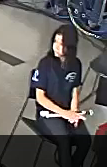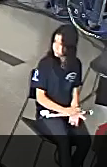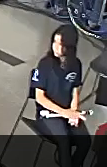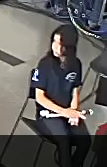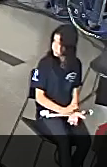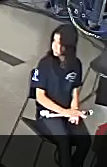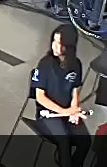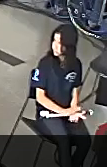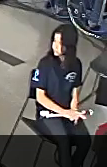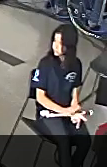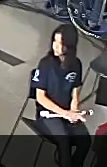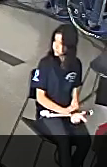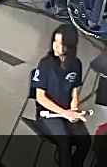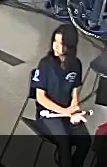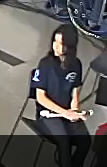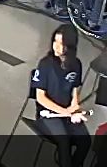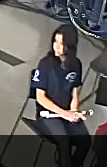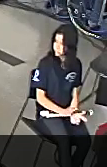Padre.